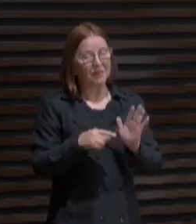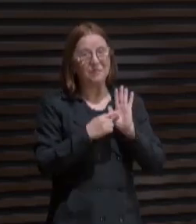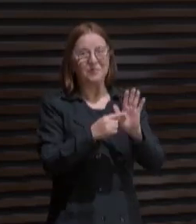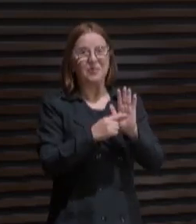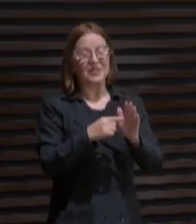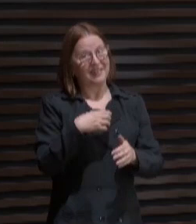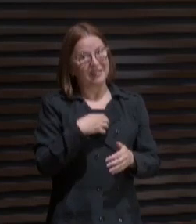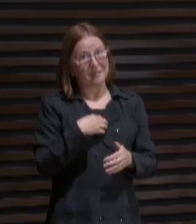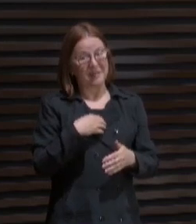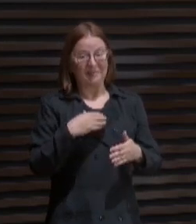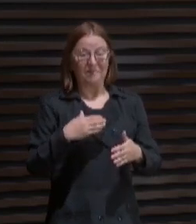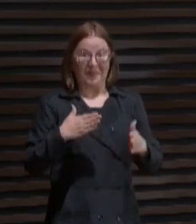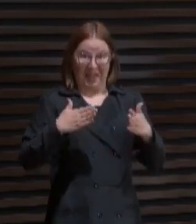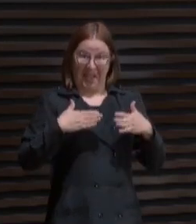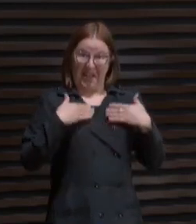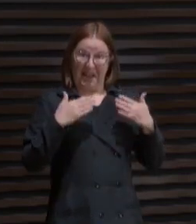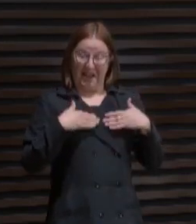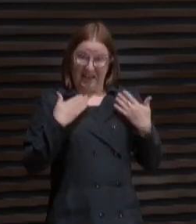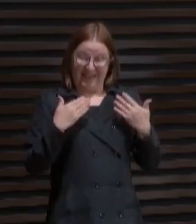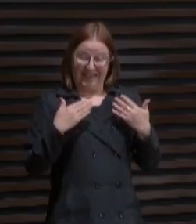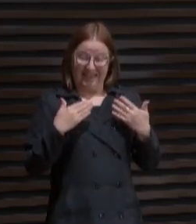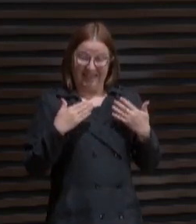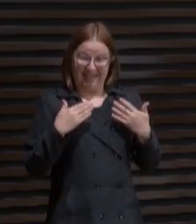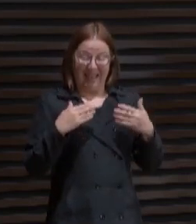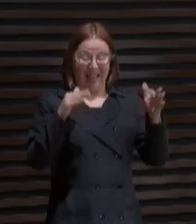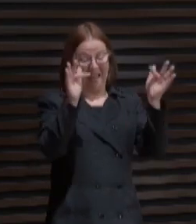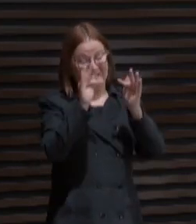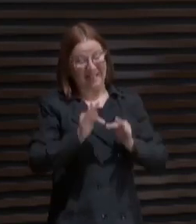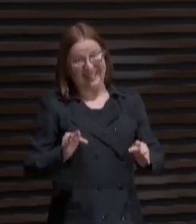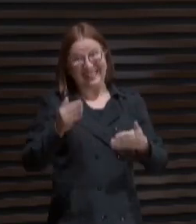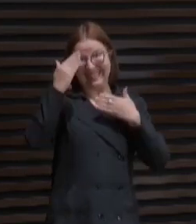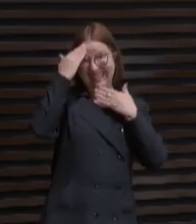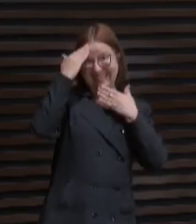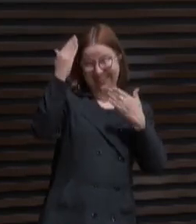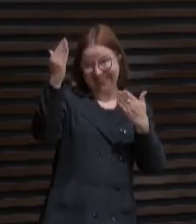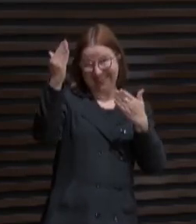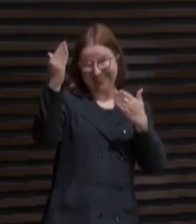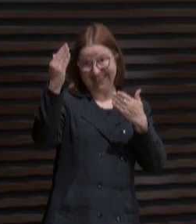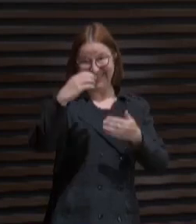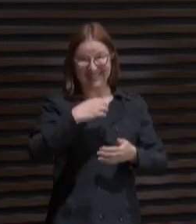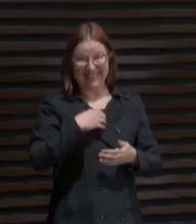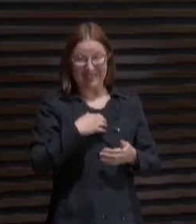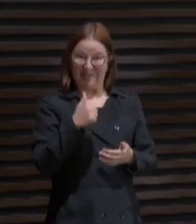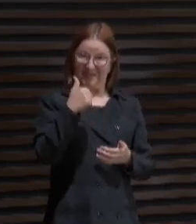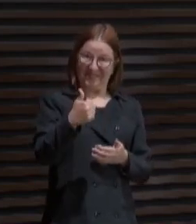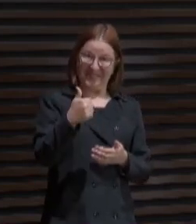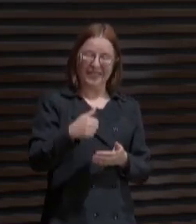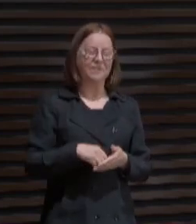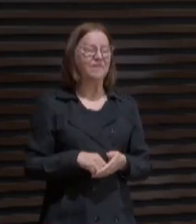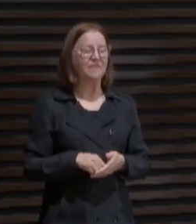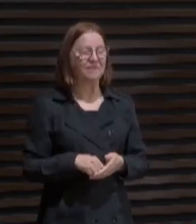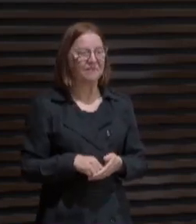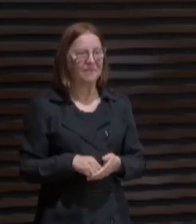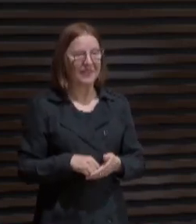uma emoção, pode resultar em felicidade e em gratidão, que são sentimentos positivos. De outro